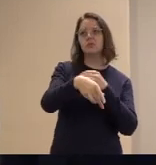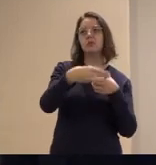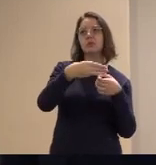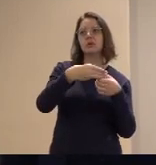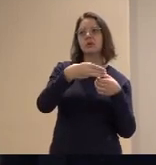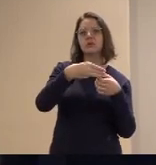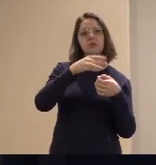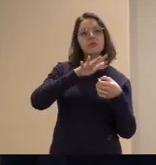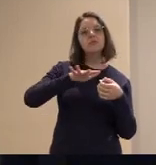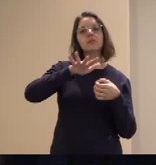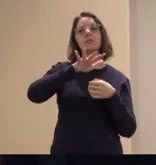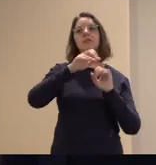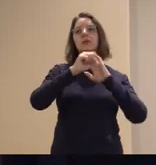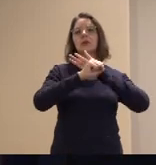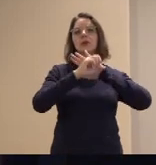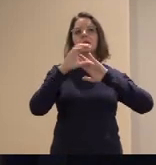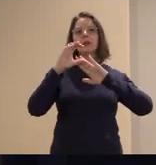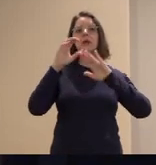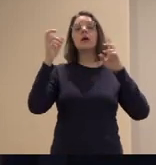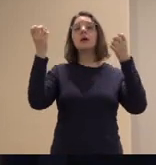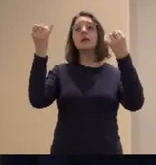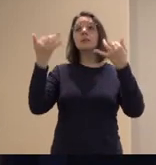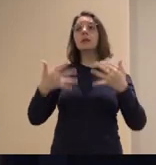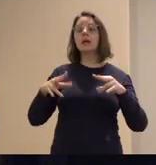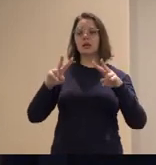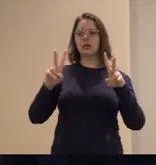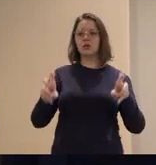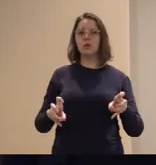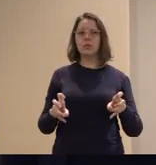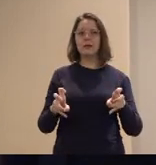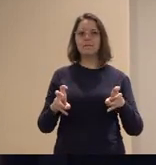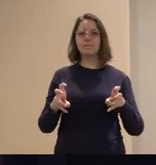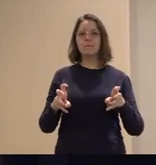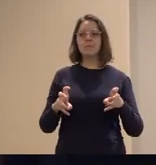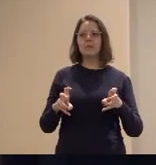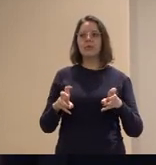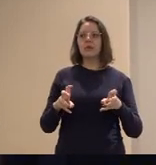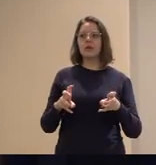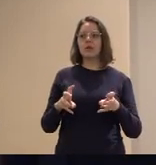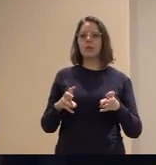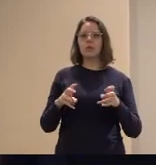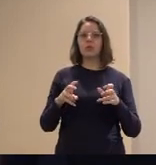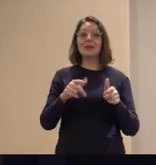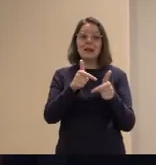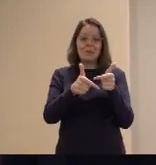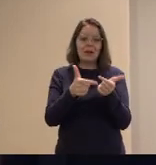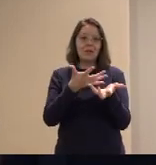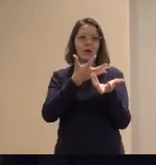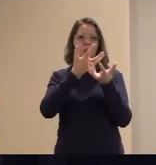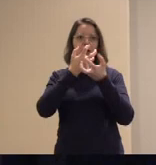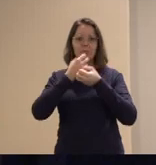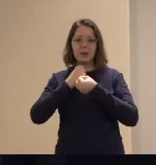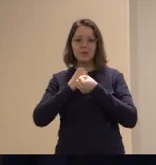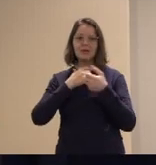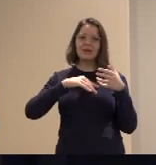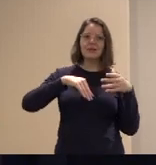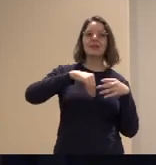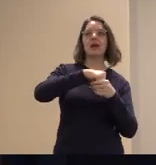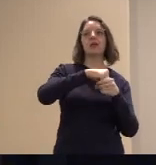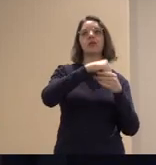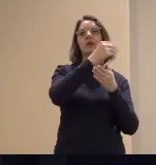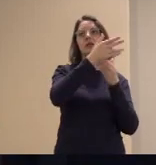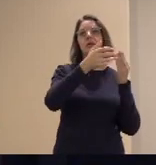Falar de serviço de acolhimento é algo que está dentro da assistência social e a gente não